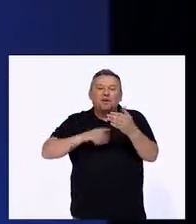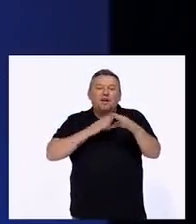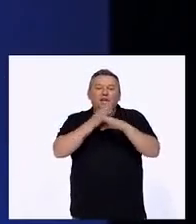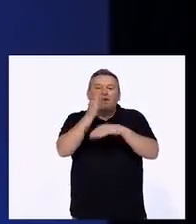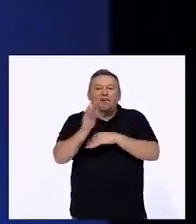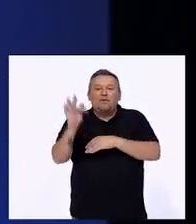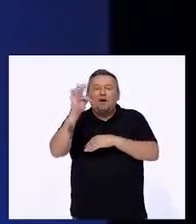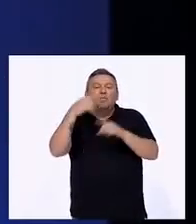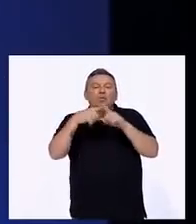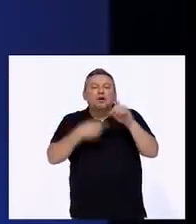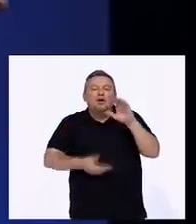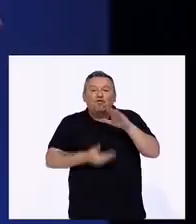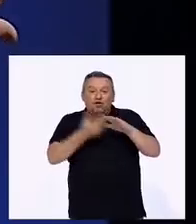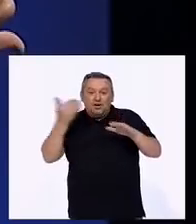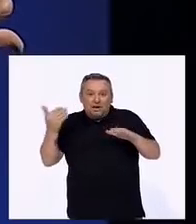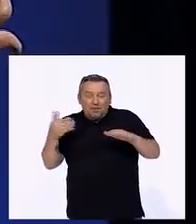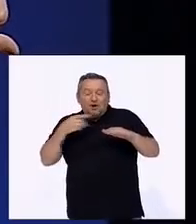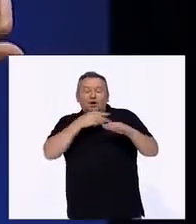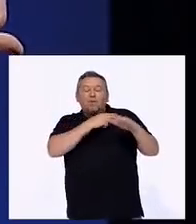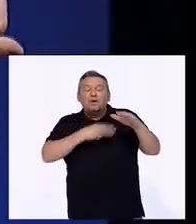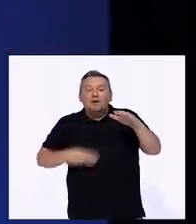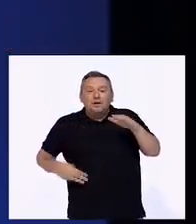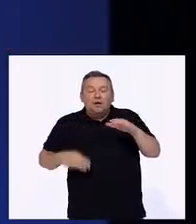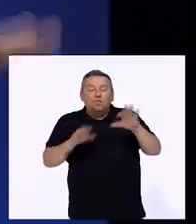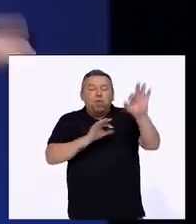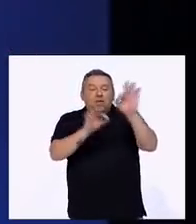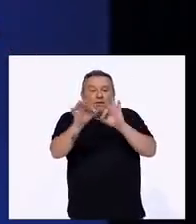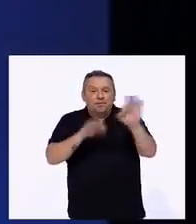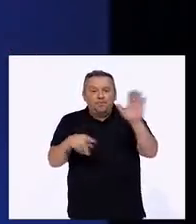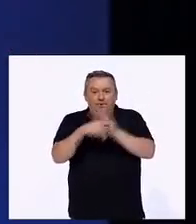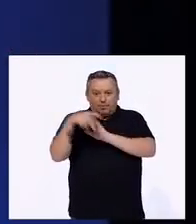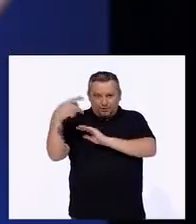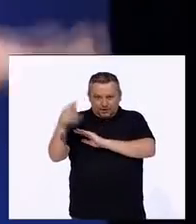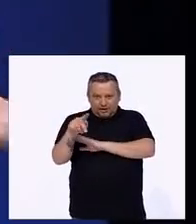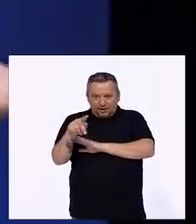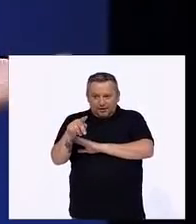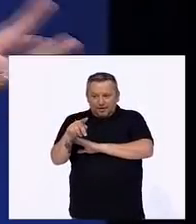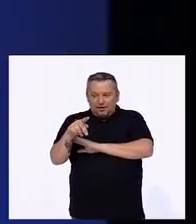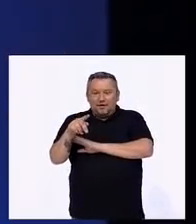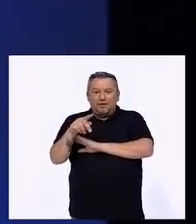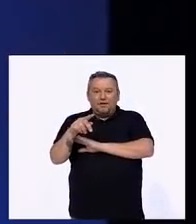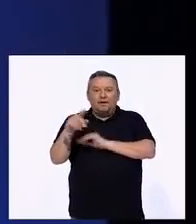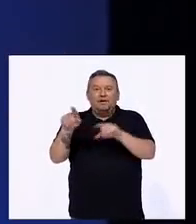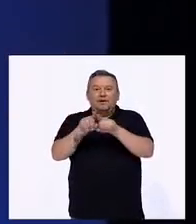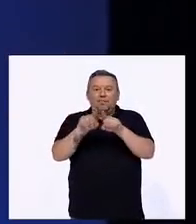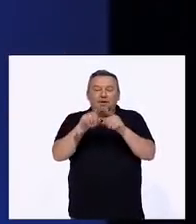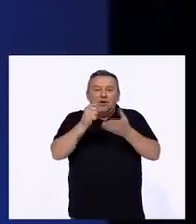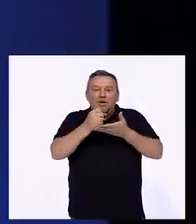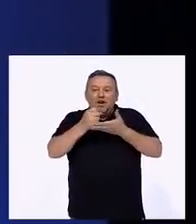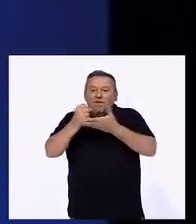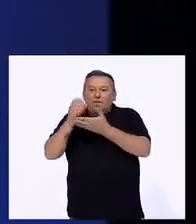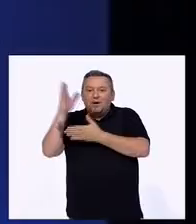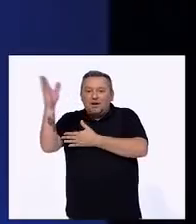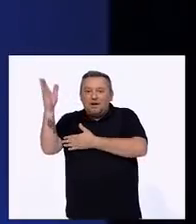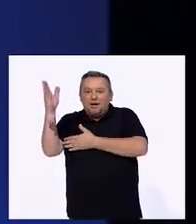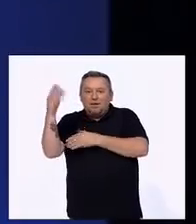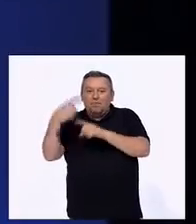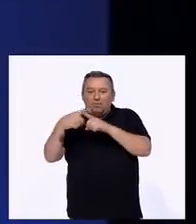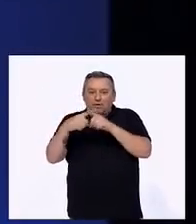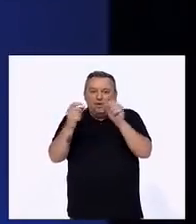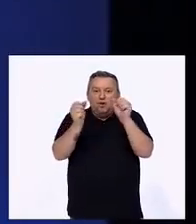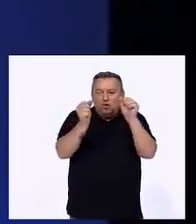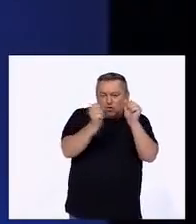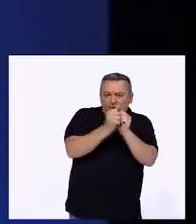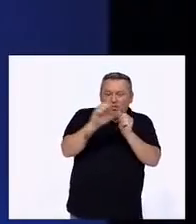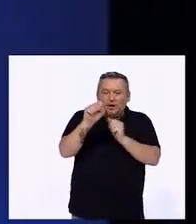que tiraram ele do Ministério do Planejamento, que era o ministério dele, né, para falar um pouco sobre a origem dele, e o levaram para lá? Porque junto com a Anistela, que é a